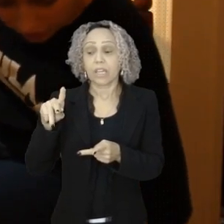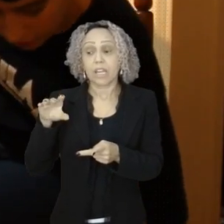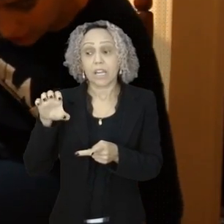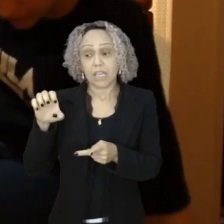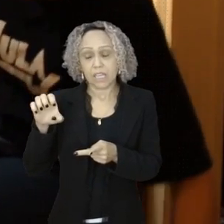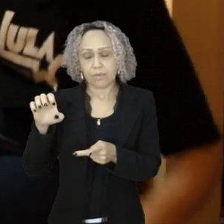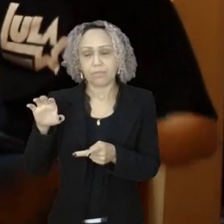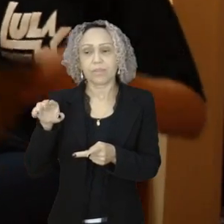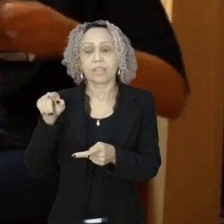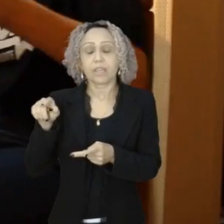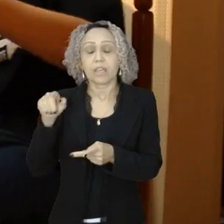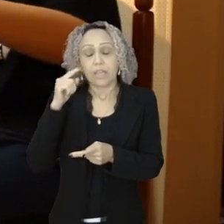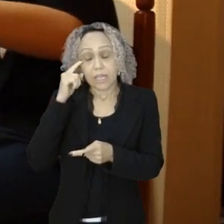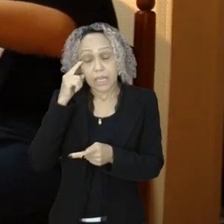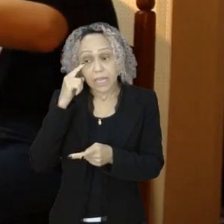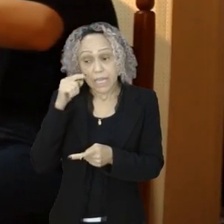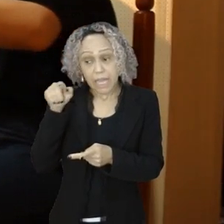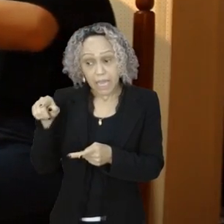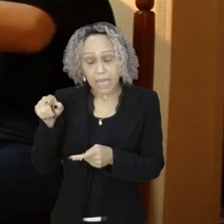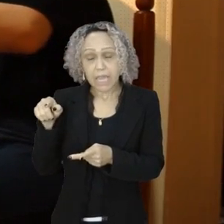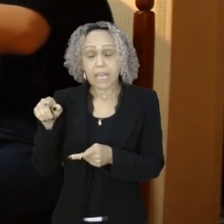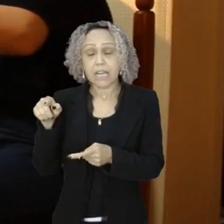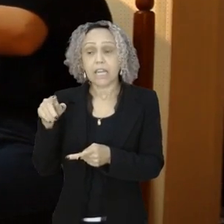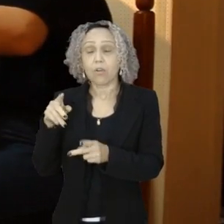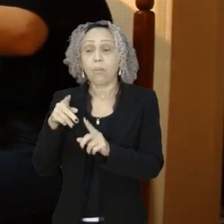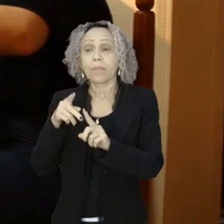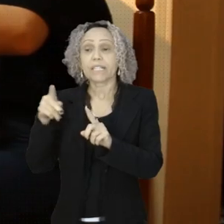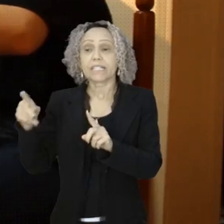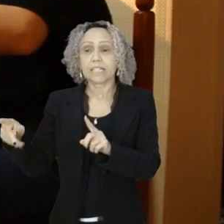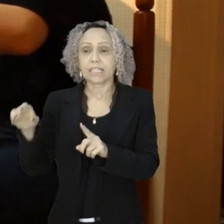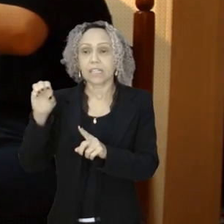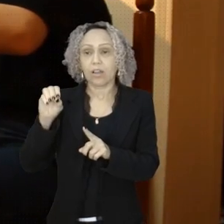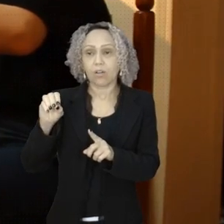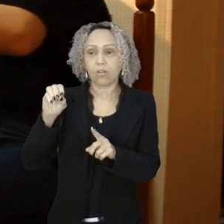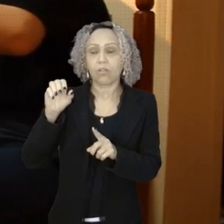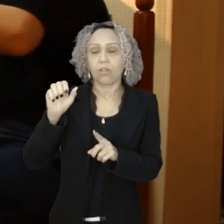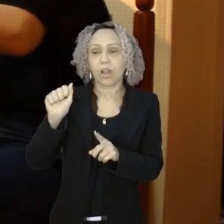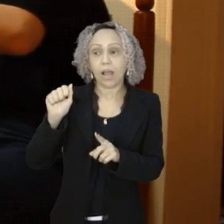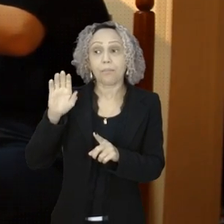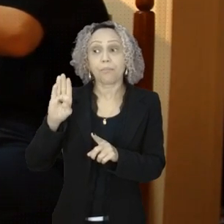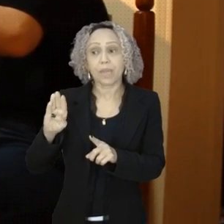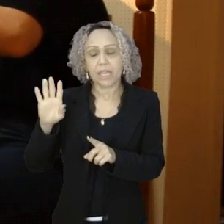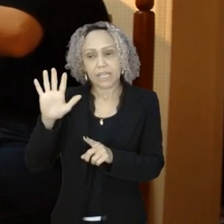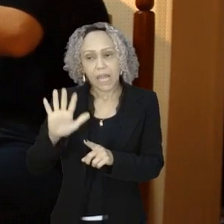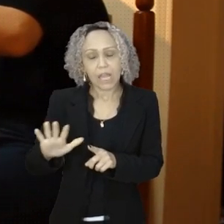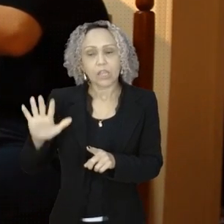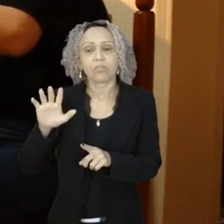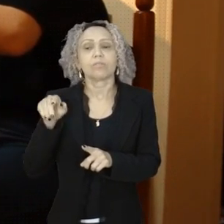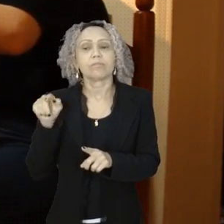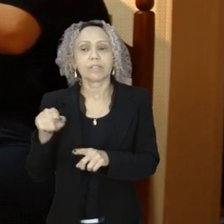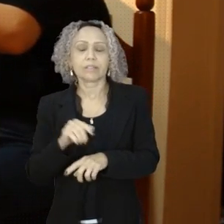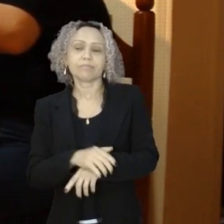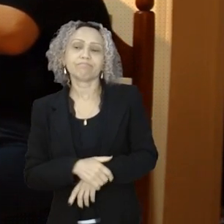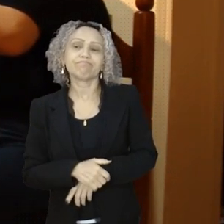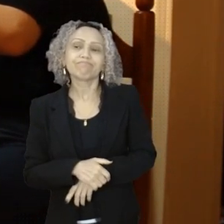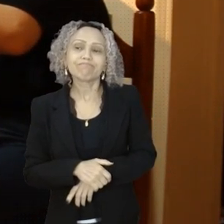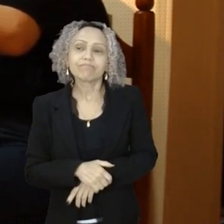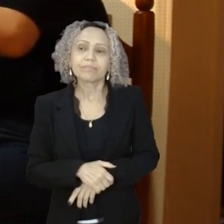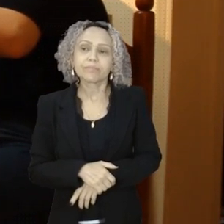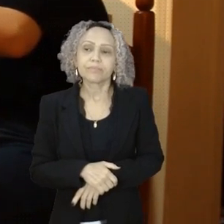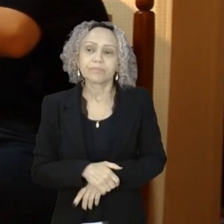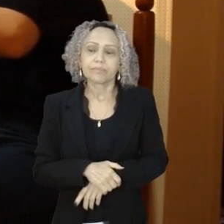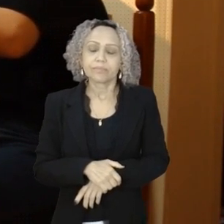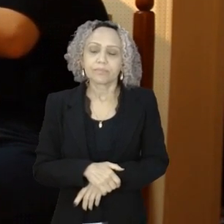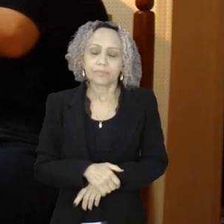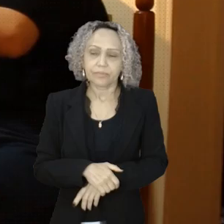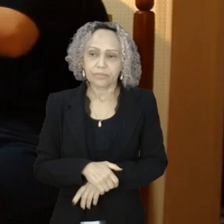foto aqui que eu trouxe, que eu lhe mostrei aquela hora, é porque a Suzana era sua colega de sindicato e do partido, a Suzana Guterres. É, Suzana, sim. Que